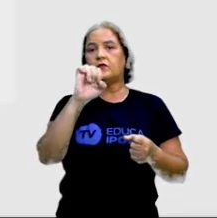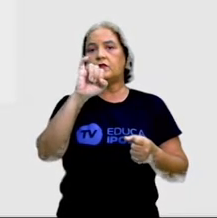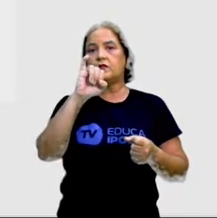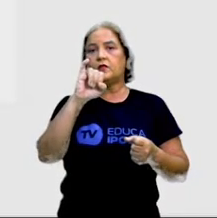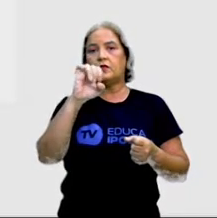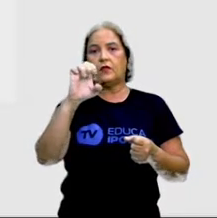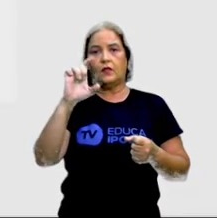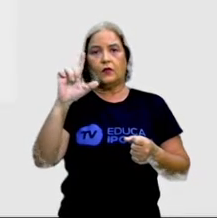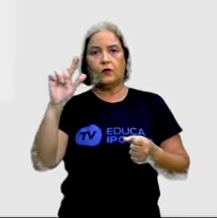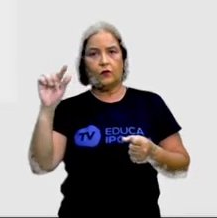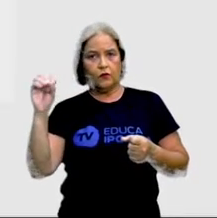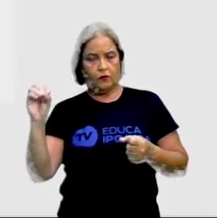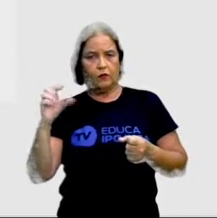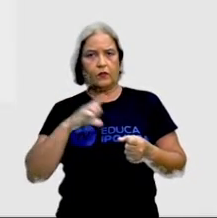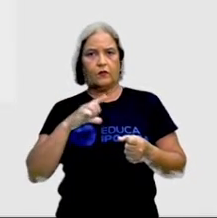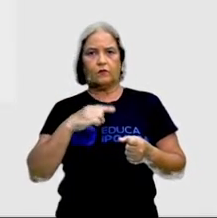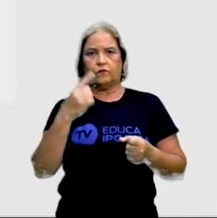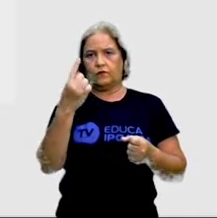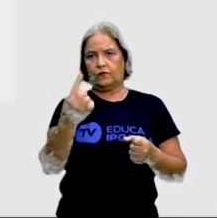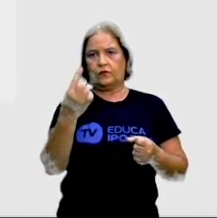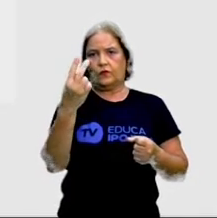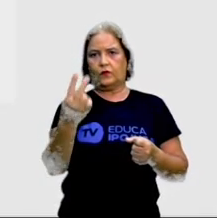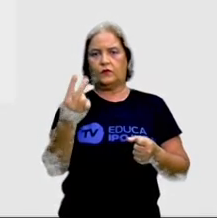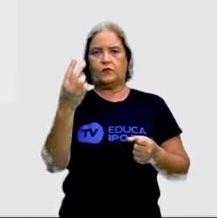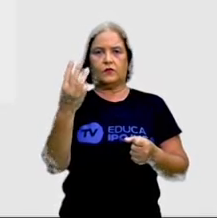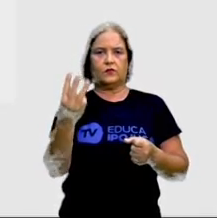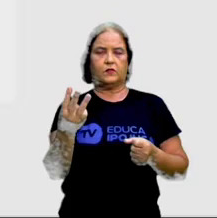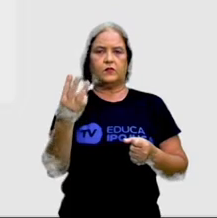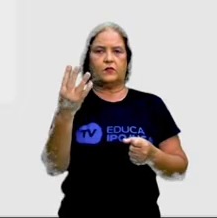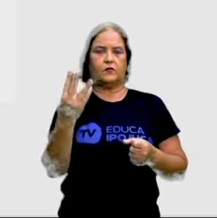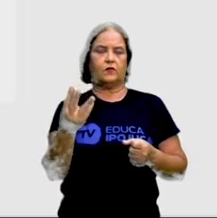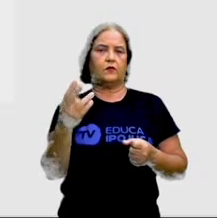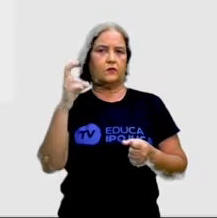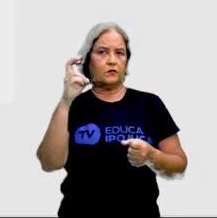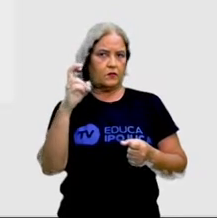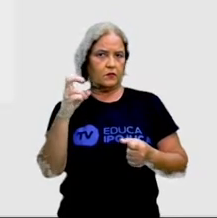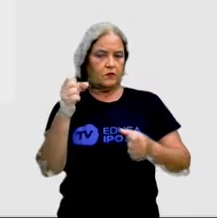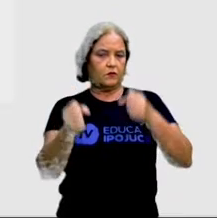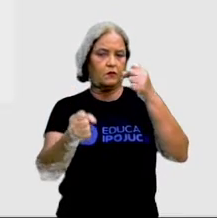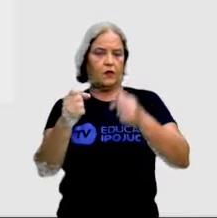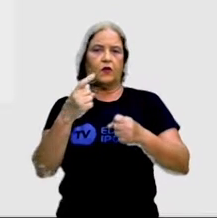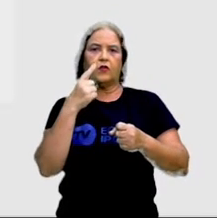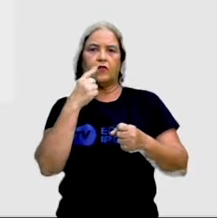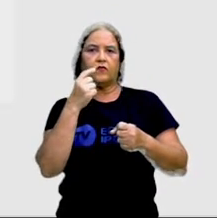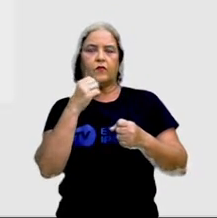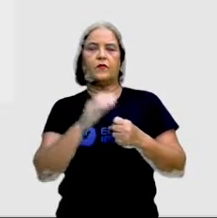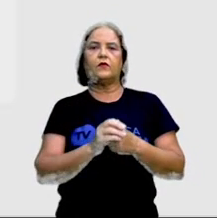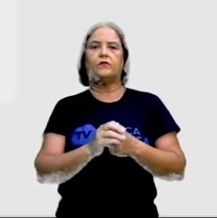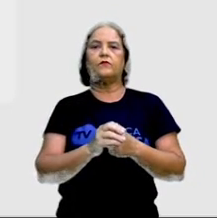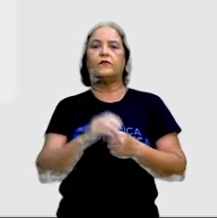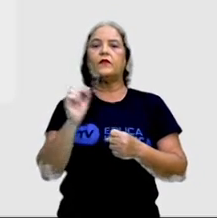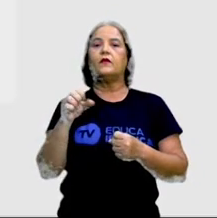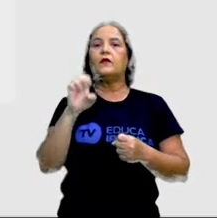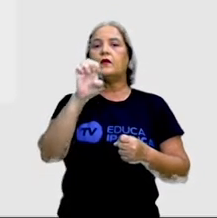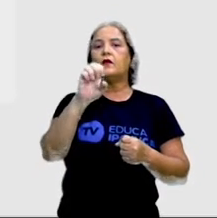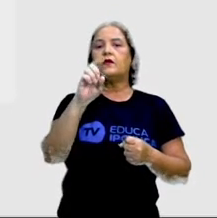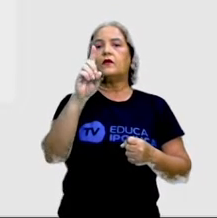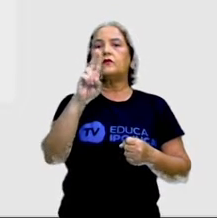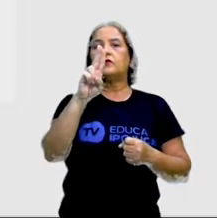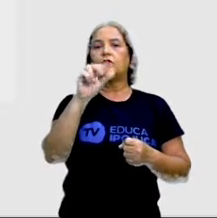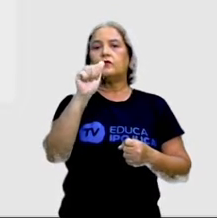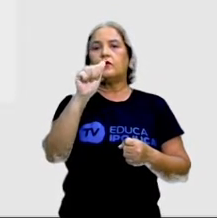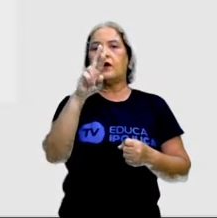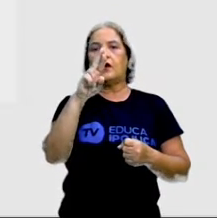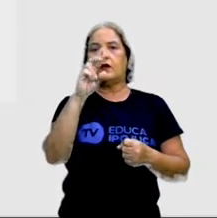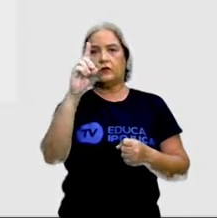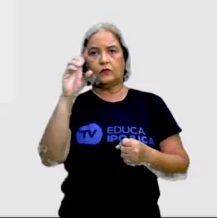contar 1 2 3 4 5 o Eduardo tem quantos